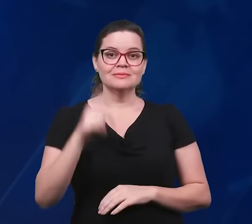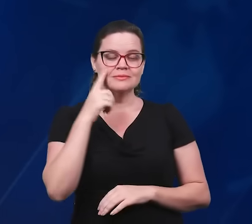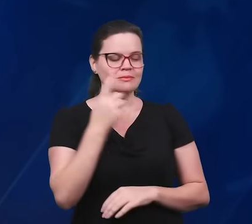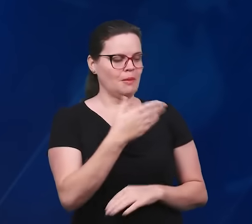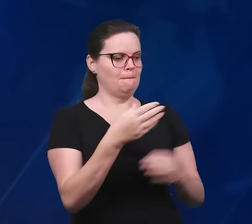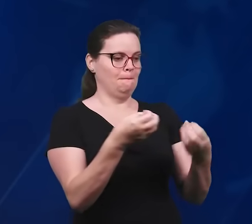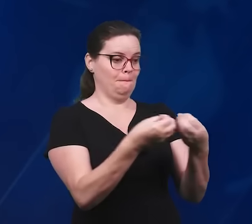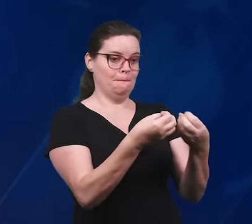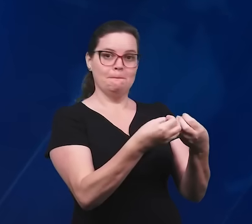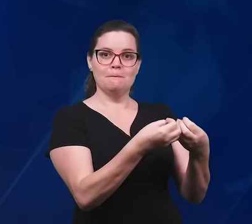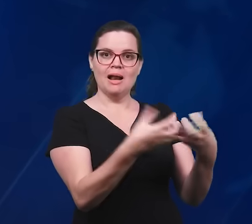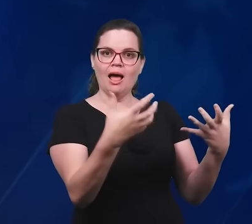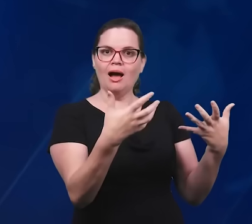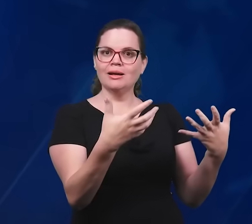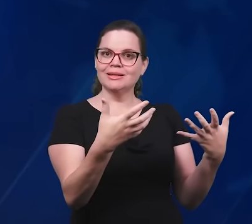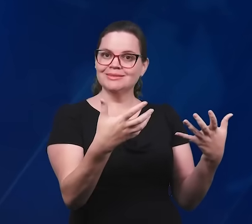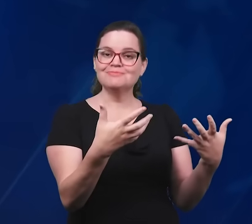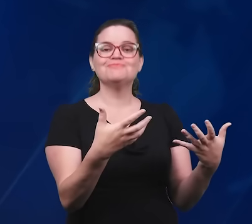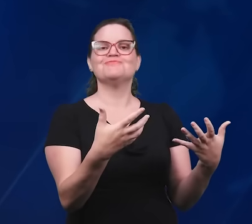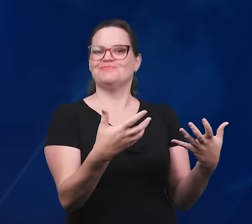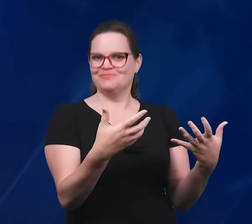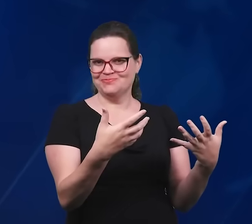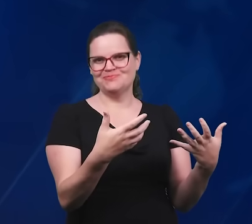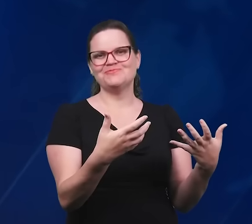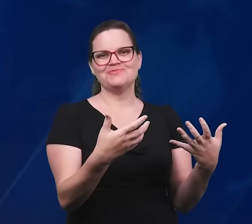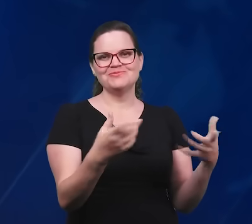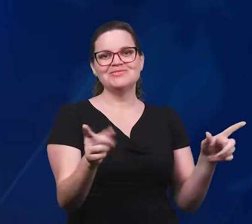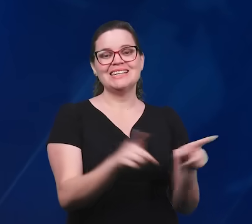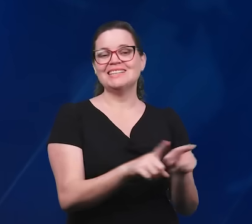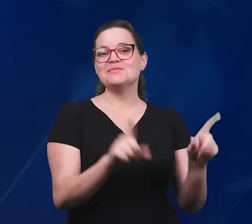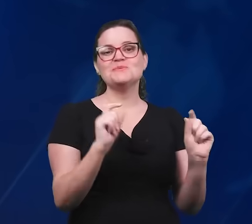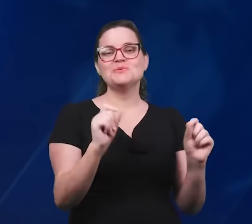milagre acontecer e o mais importante,